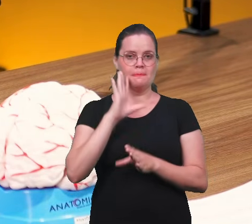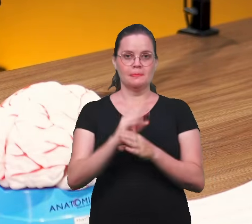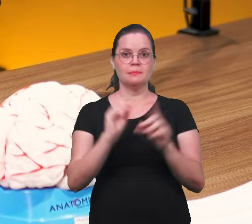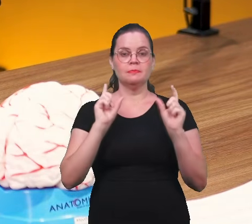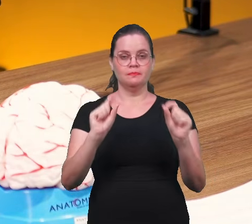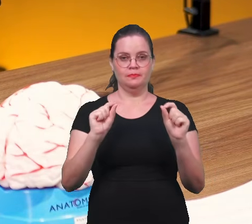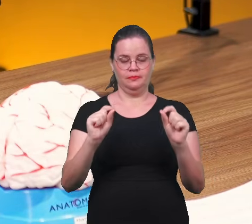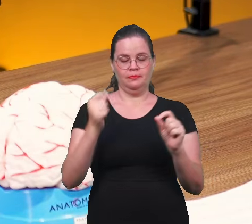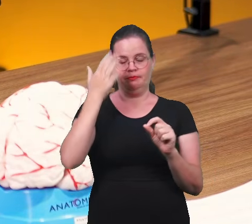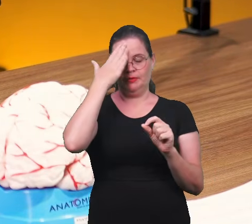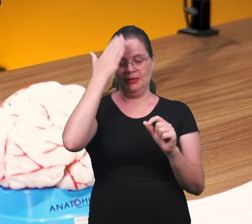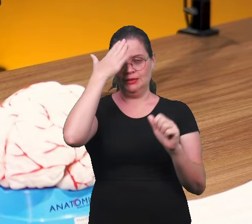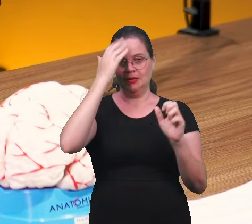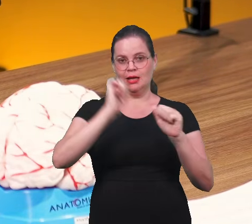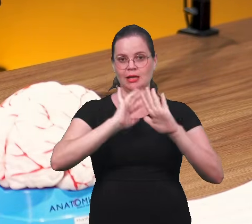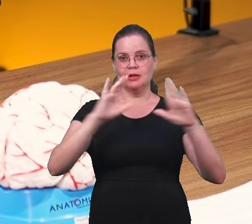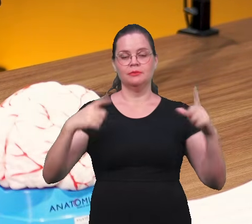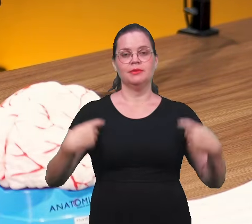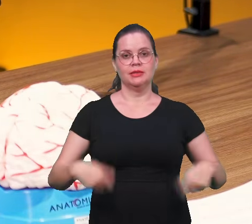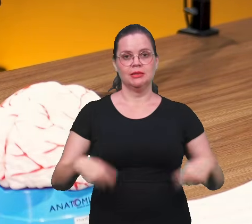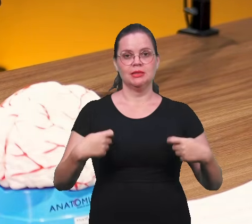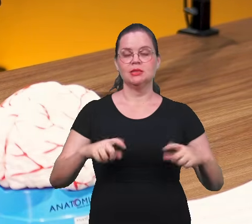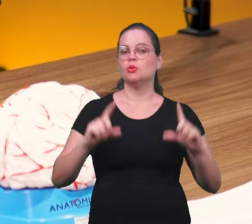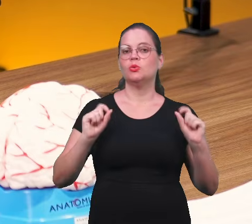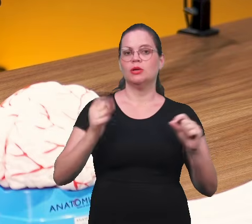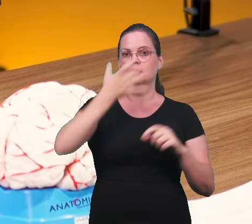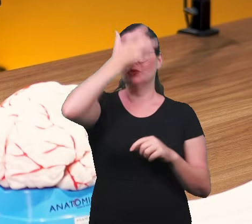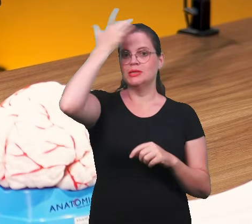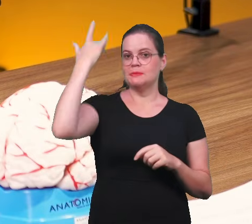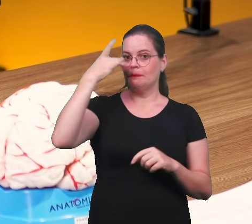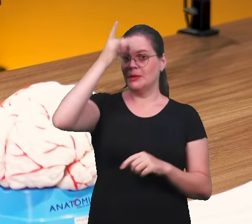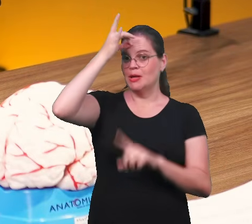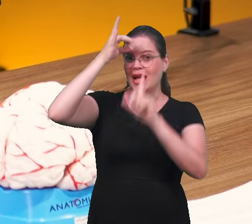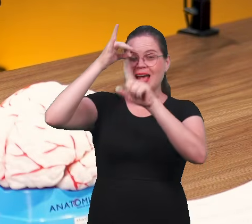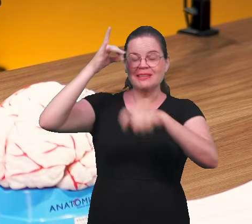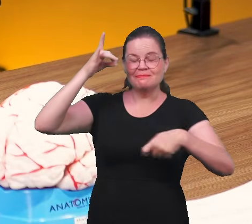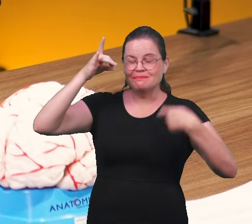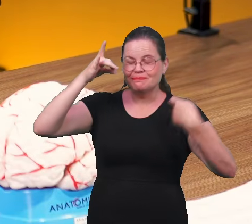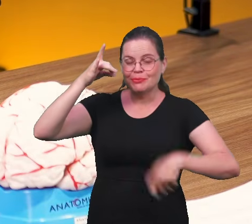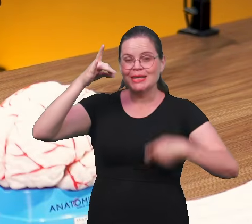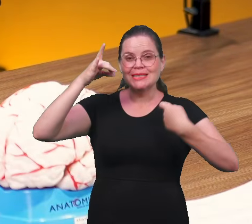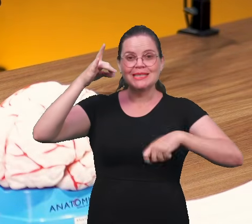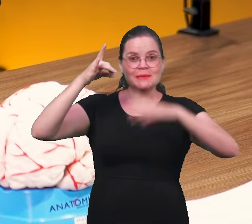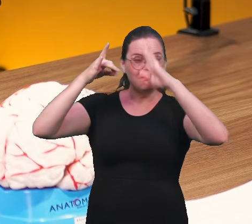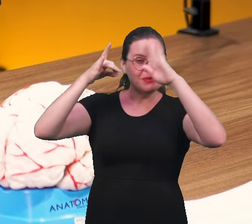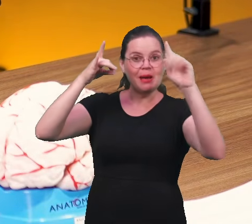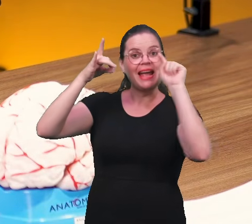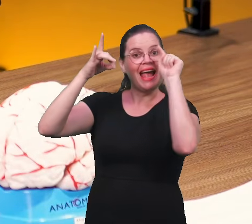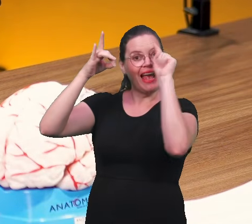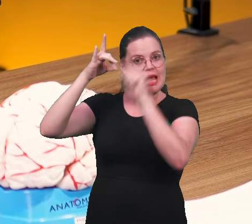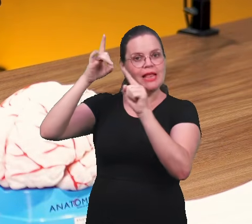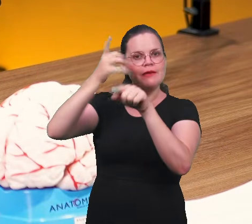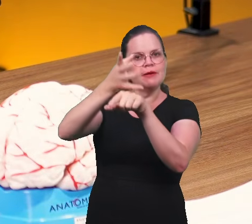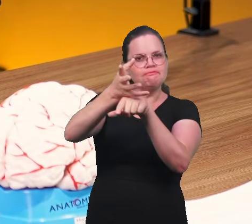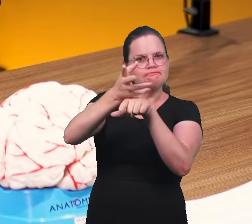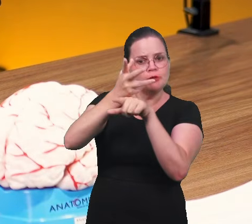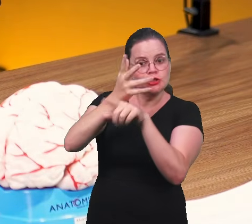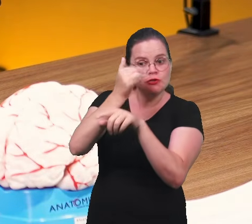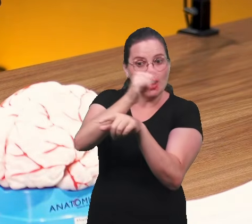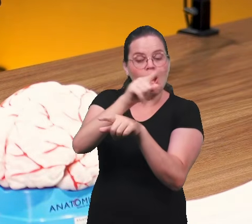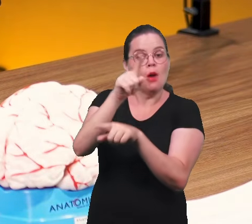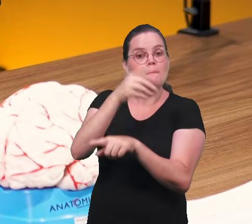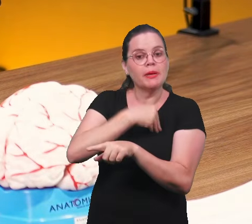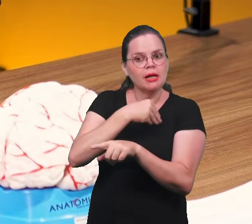ele é fundamental, porque o Espírito Santo é o que convence do pecado, da justiça e do